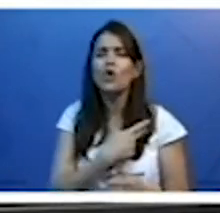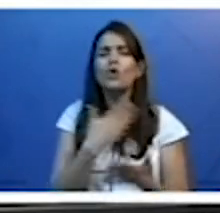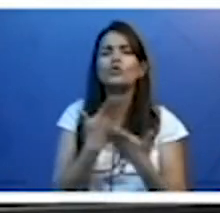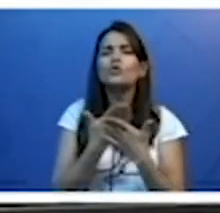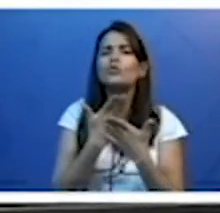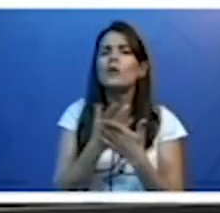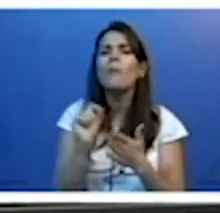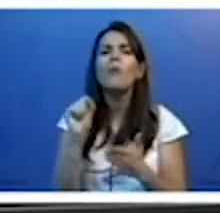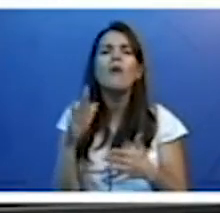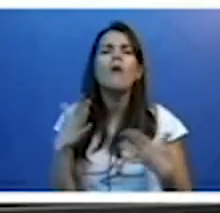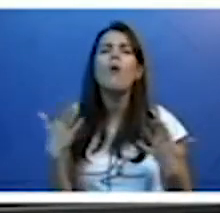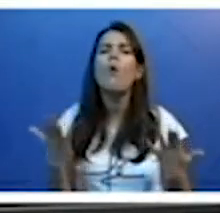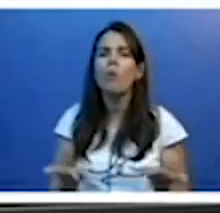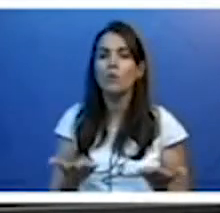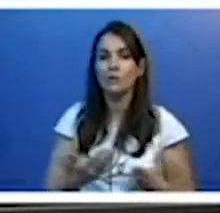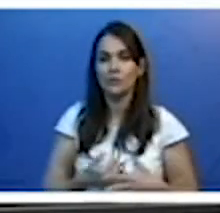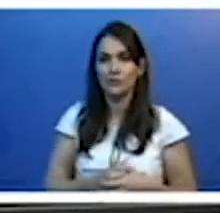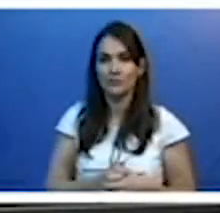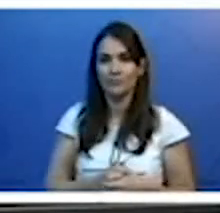hoje?